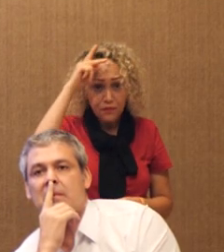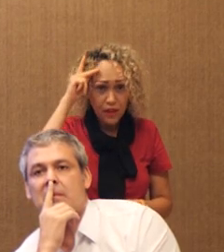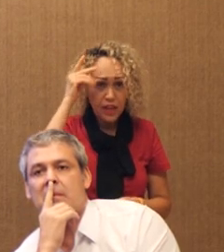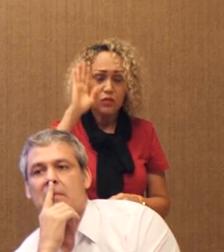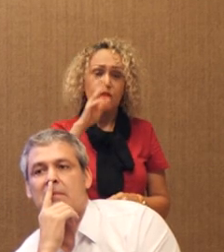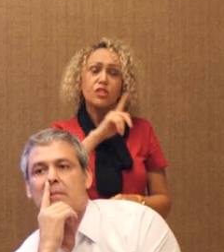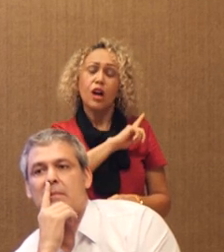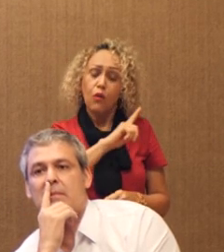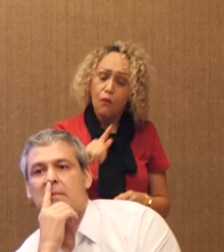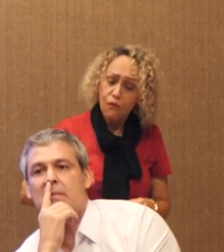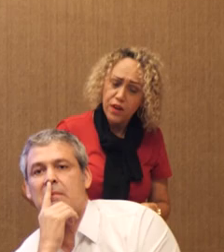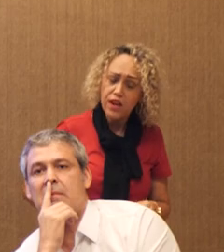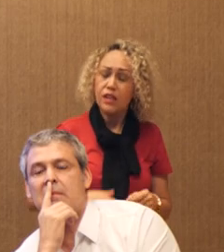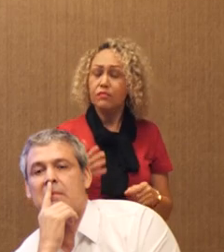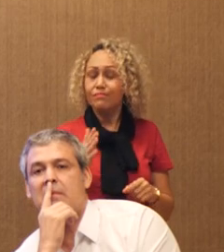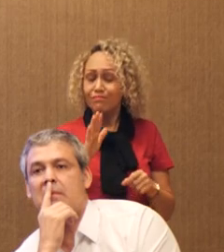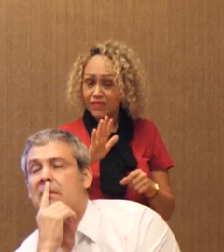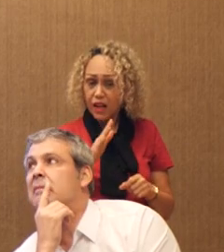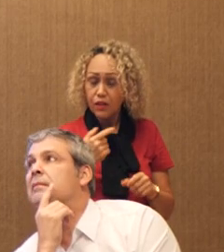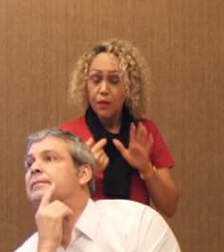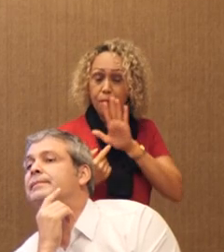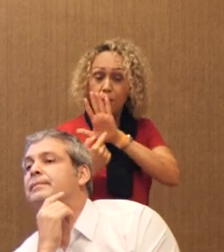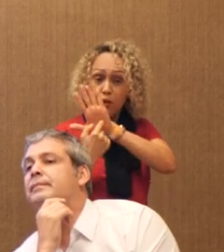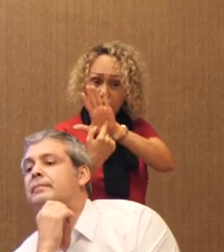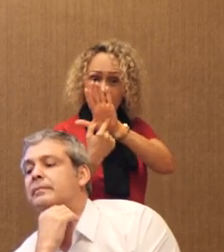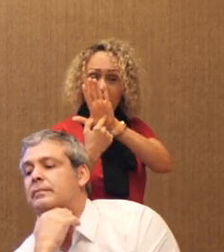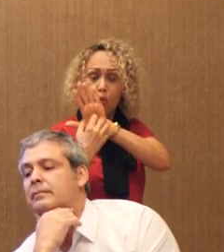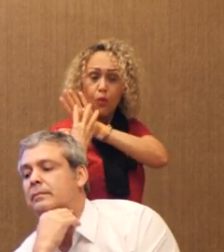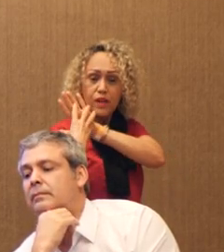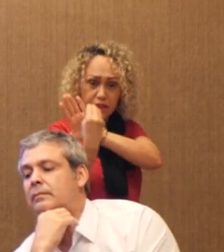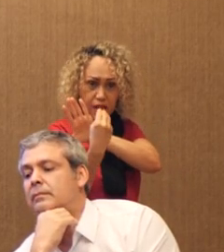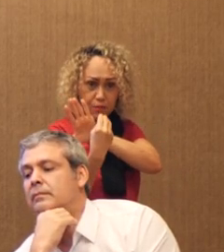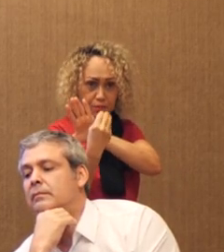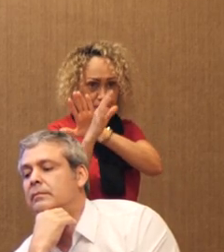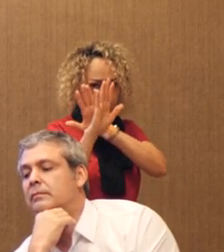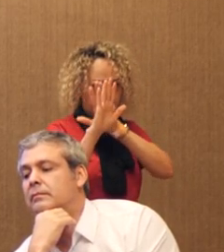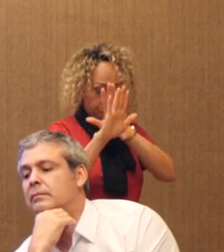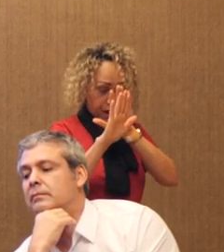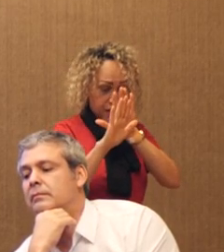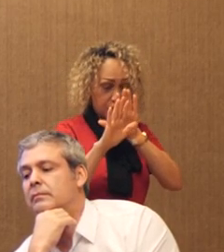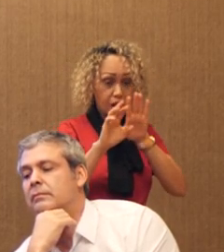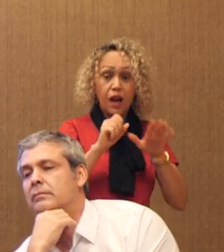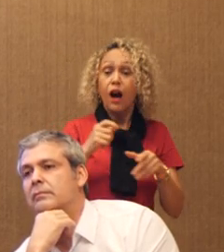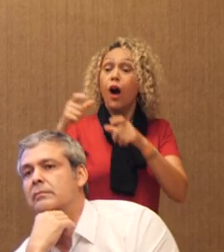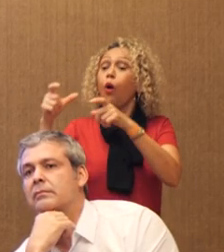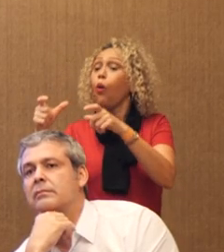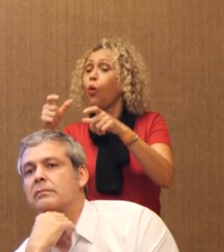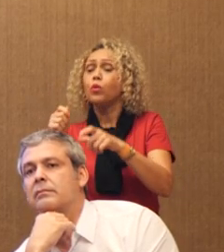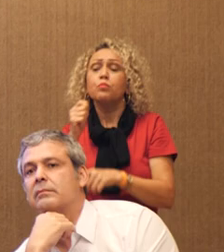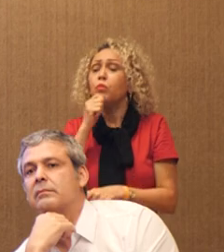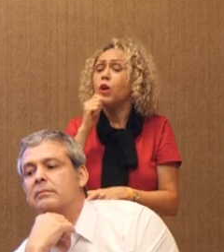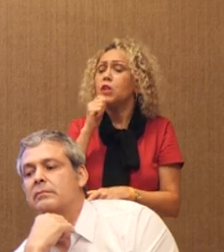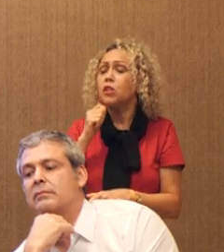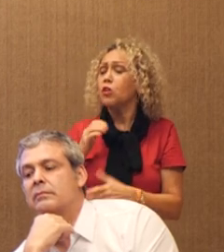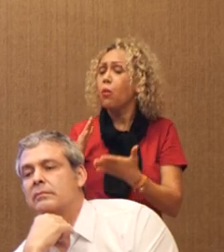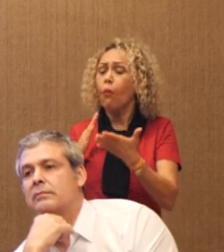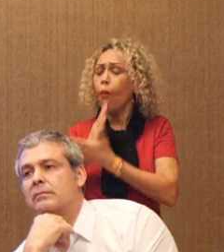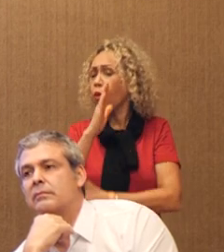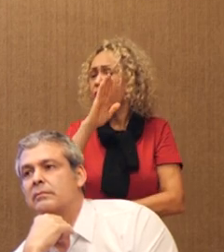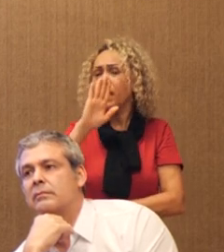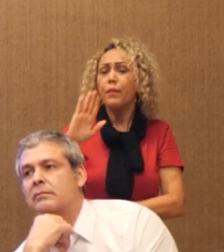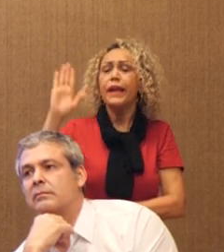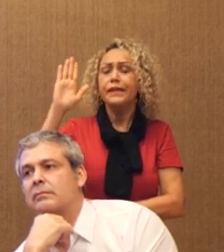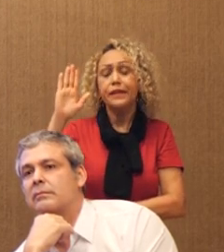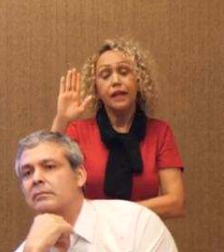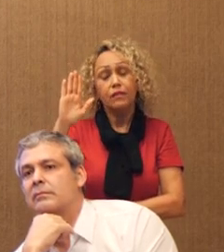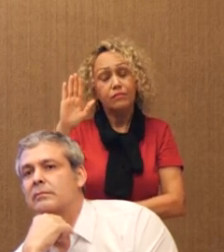aparecer necessariamente. Eu vejo pela minha cidade, eu até fiz um levantamento aqui, que mostra que nós do PT,